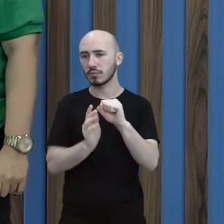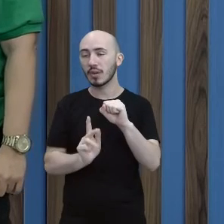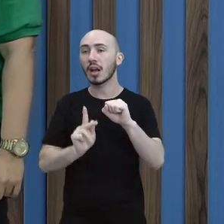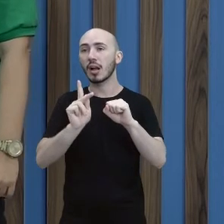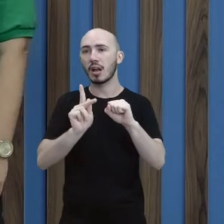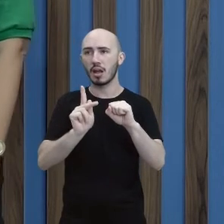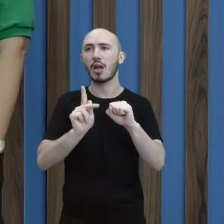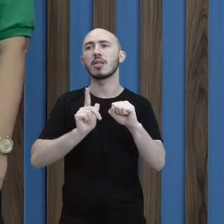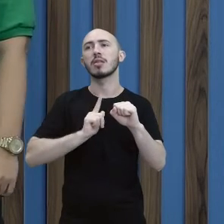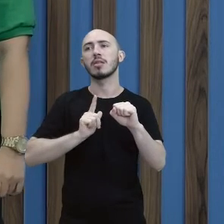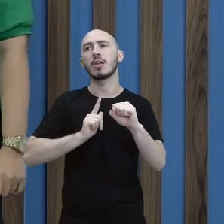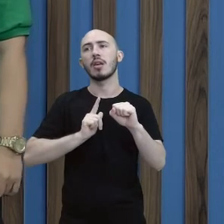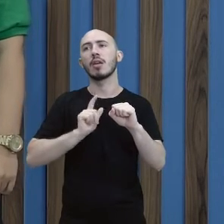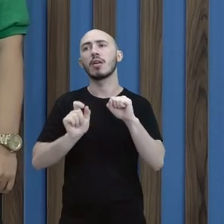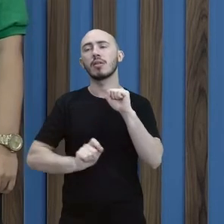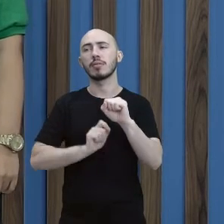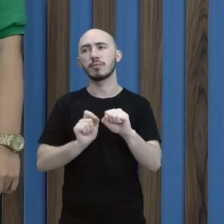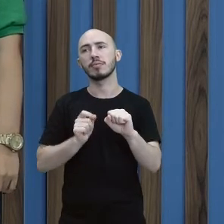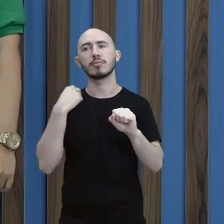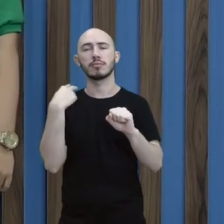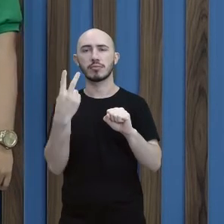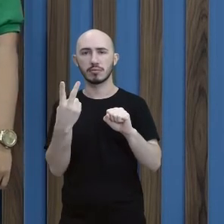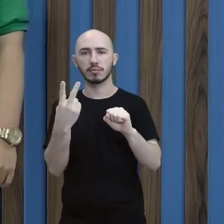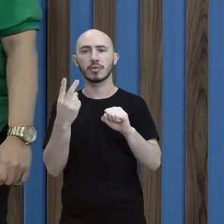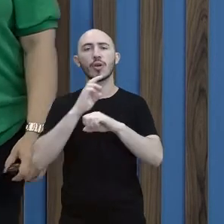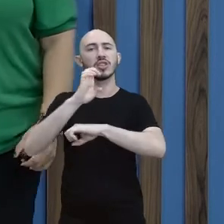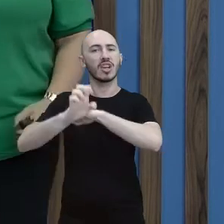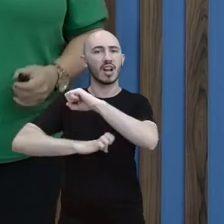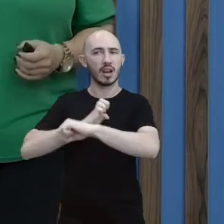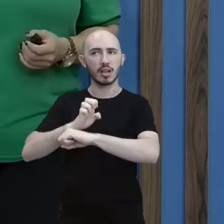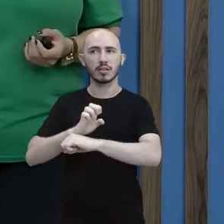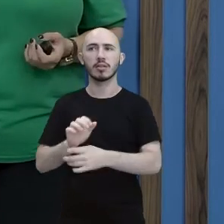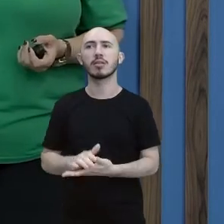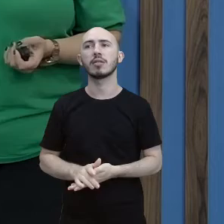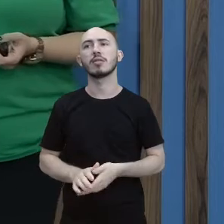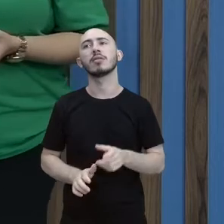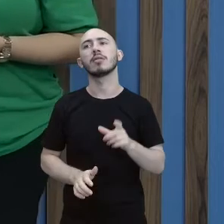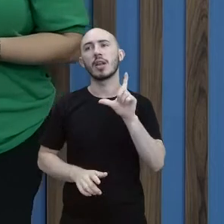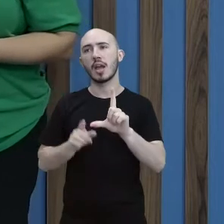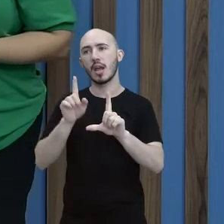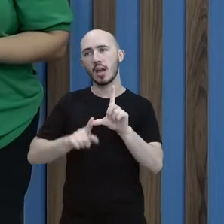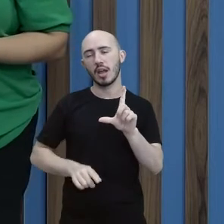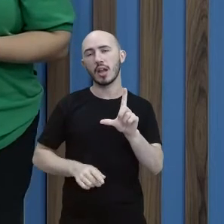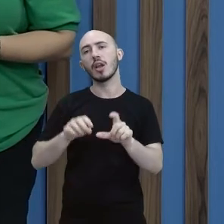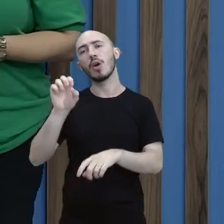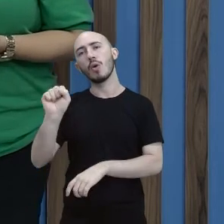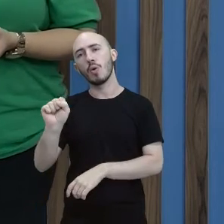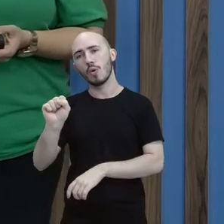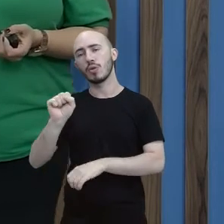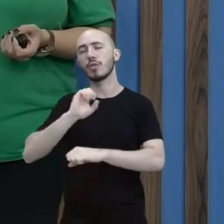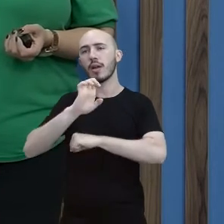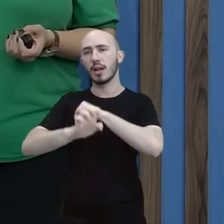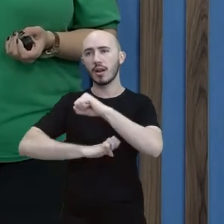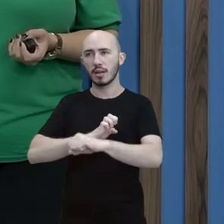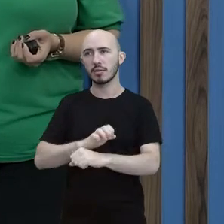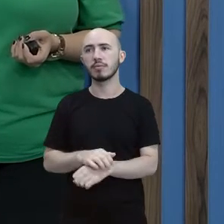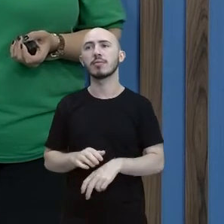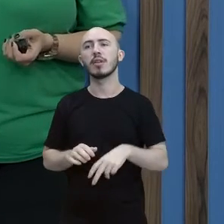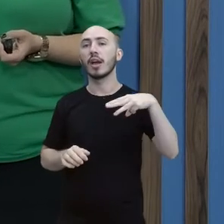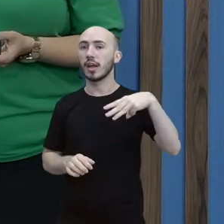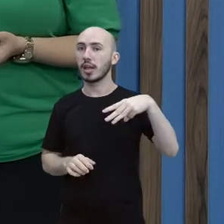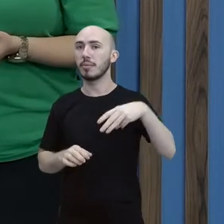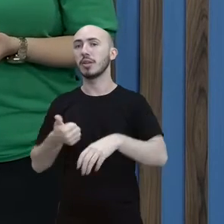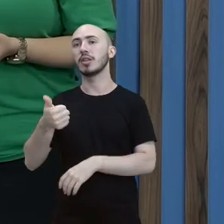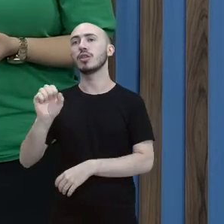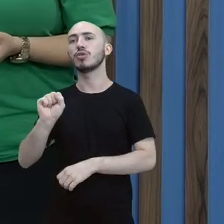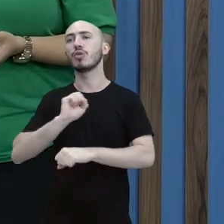última camada, tá certo? Então, na K, 2 elétrons. Na L, 8 elétrons. Na M,